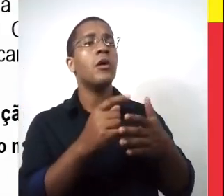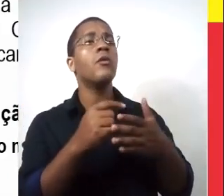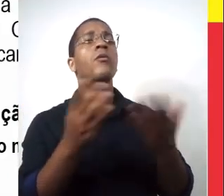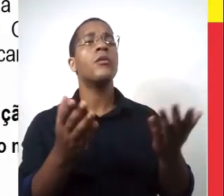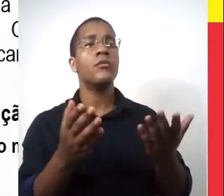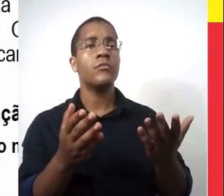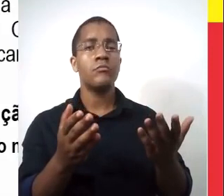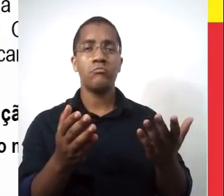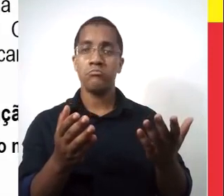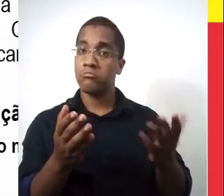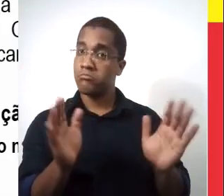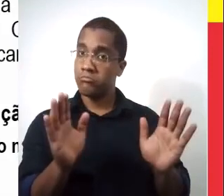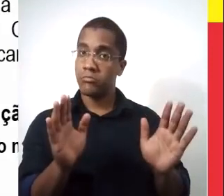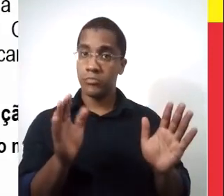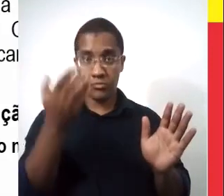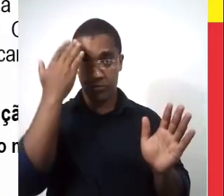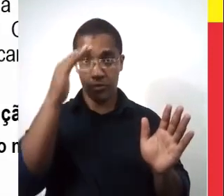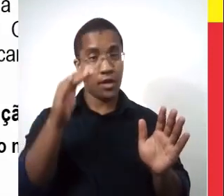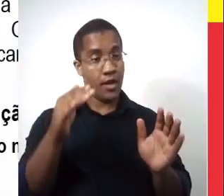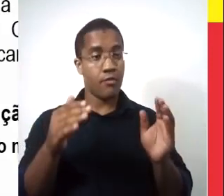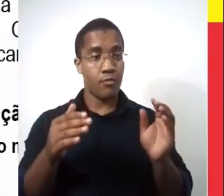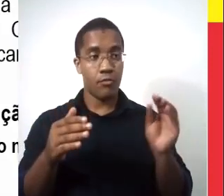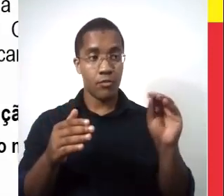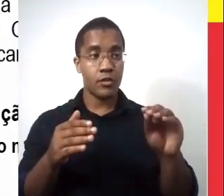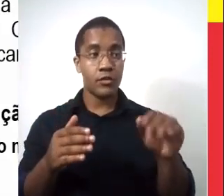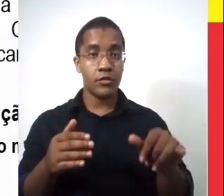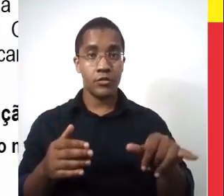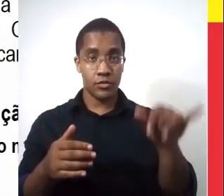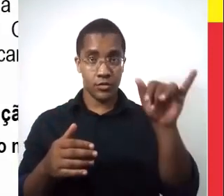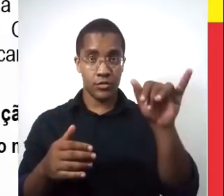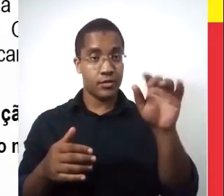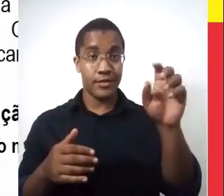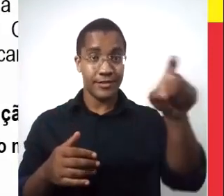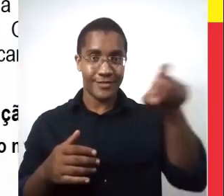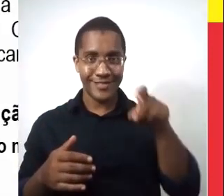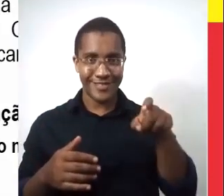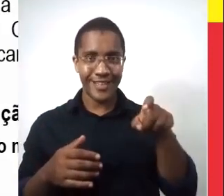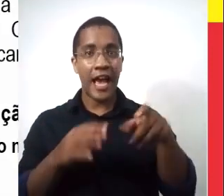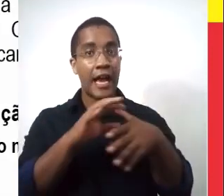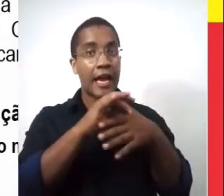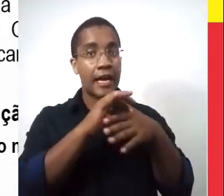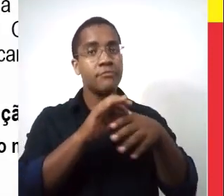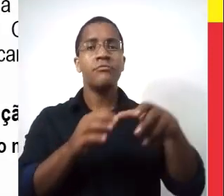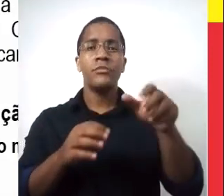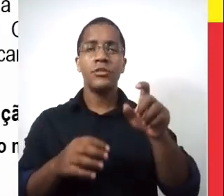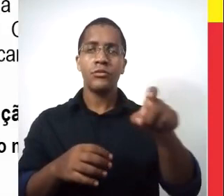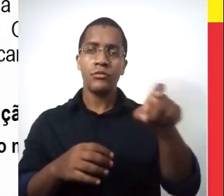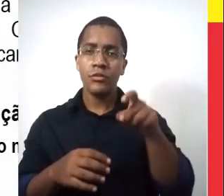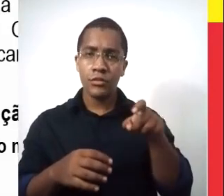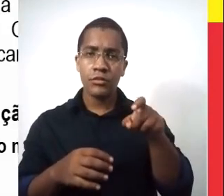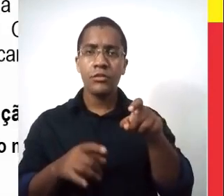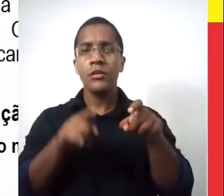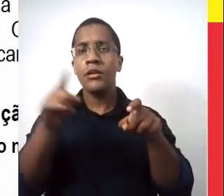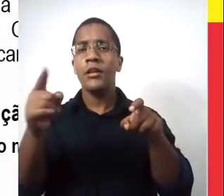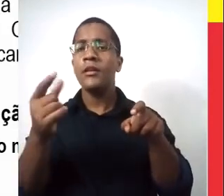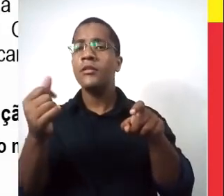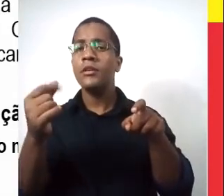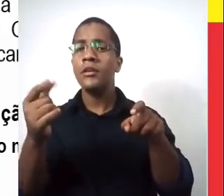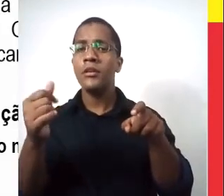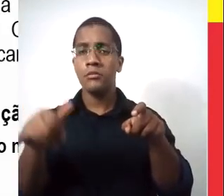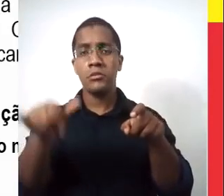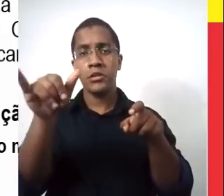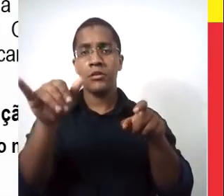será outra incógnita, a gente atribui Y. Você pode botar C de carne, P de